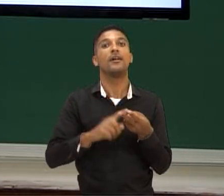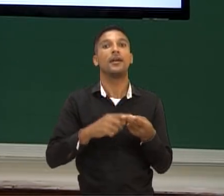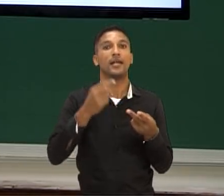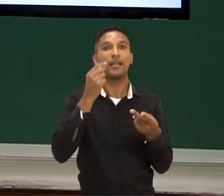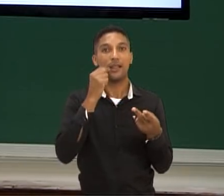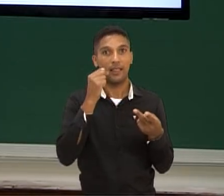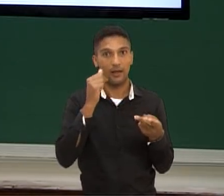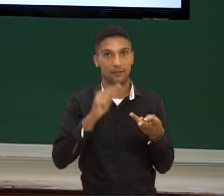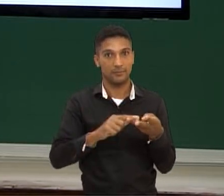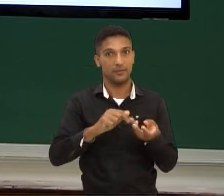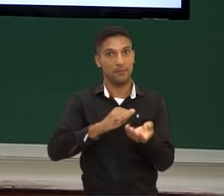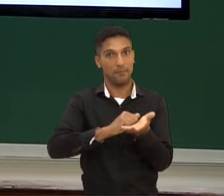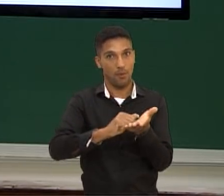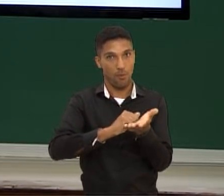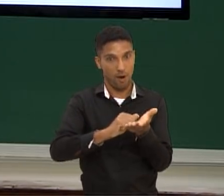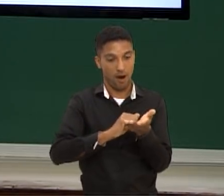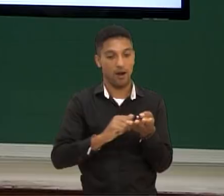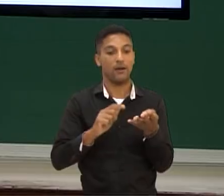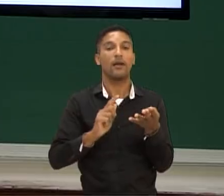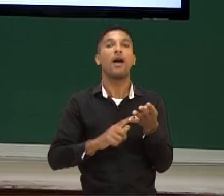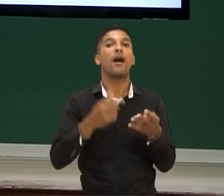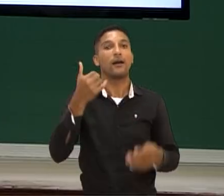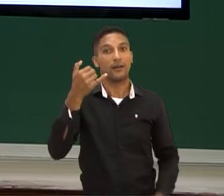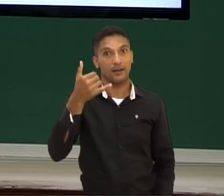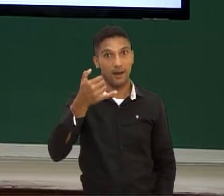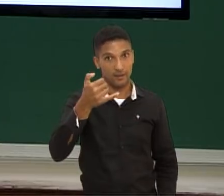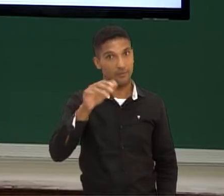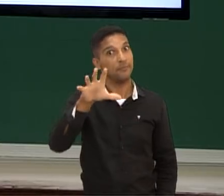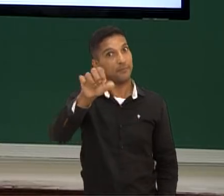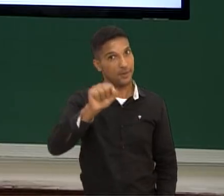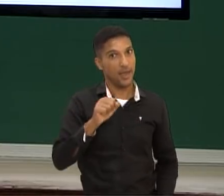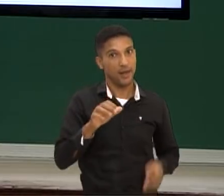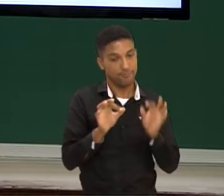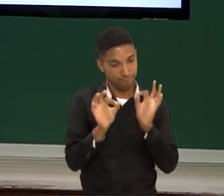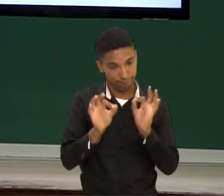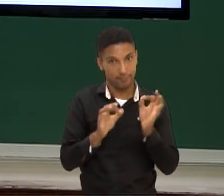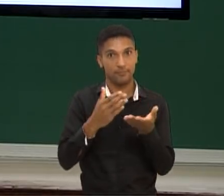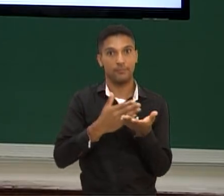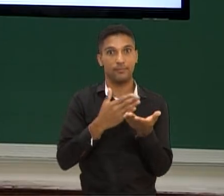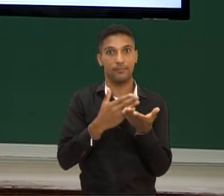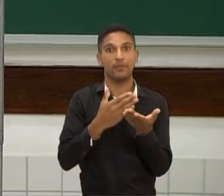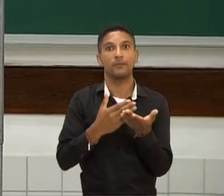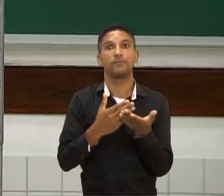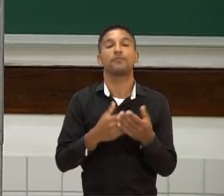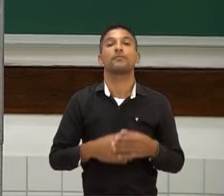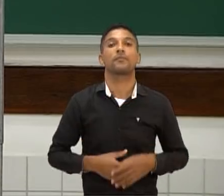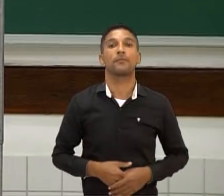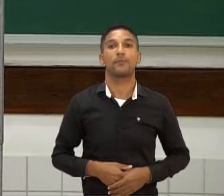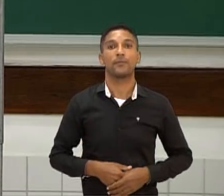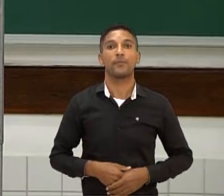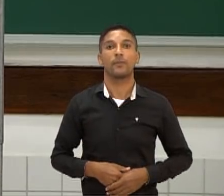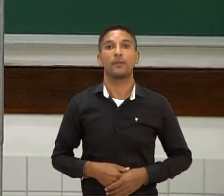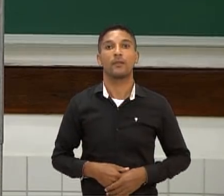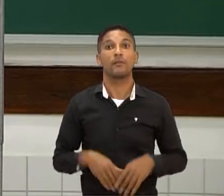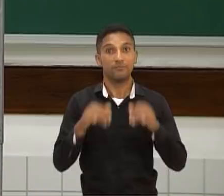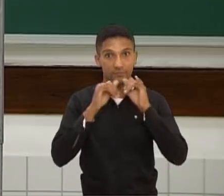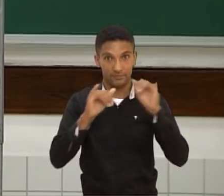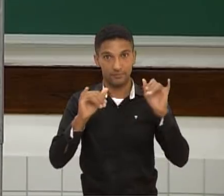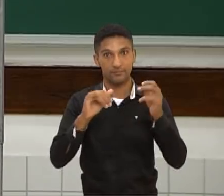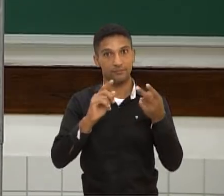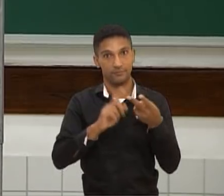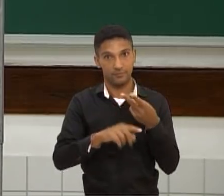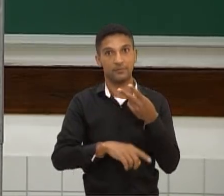lápis, borracha, a caneta de vocês. Então, enquanto vocês se organizam, eu vou dar mais um recadinho. Vocês lembrem